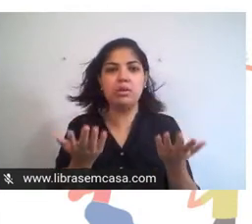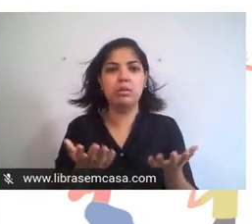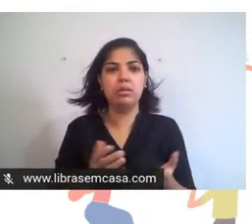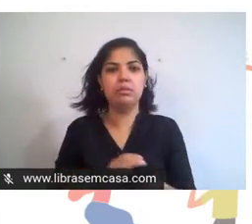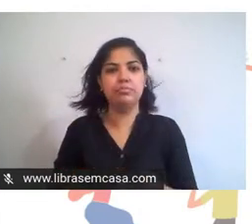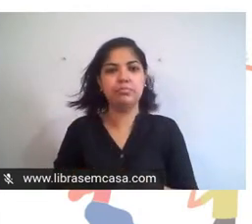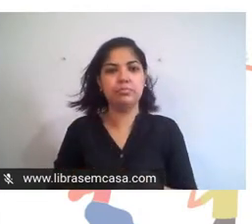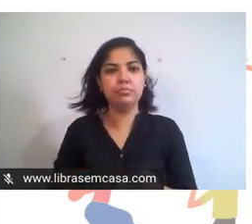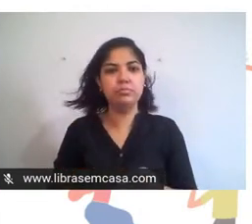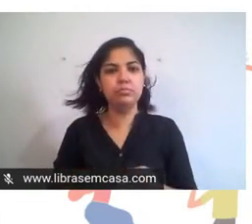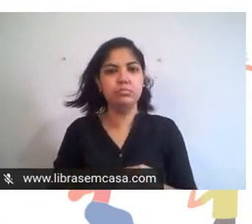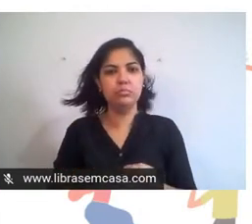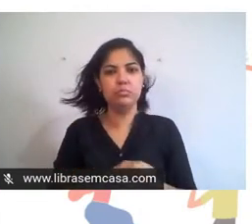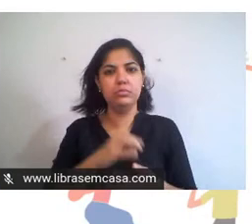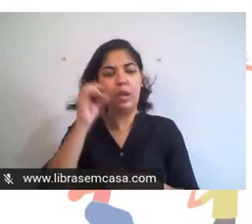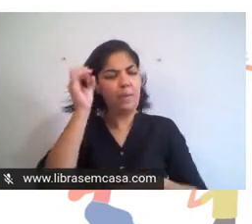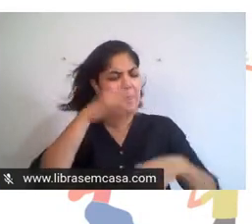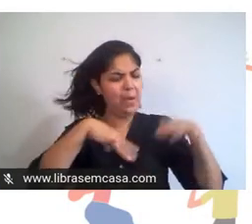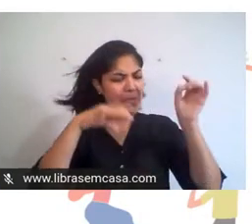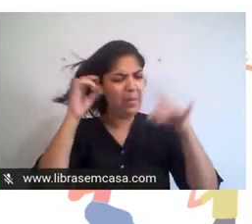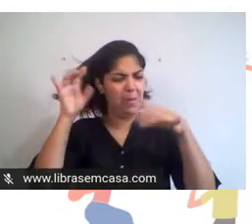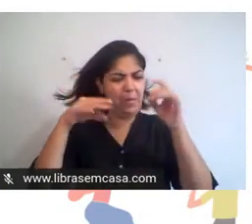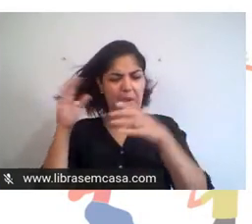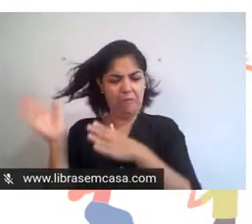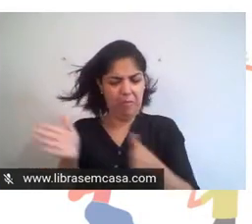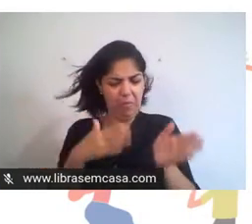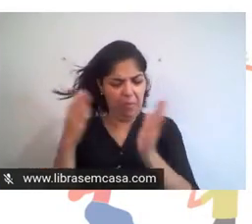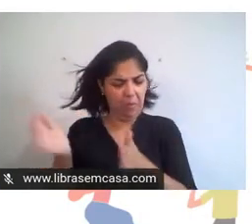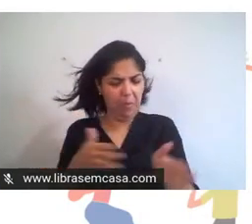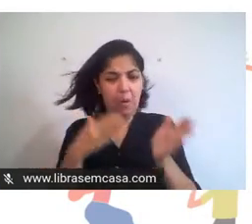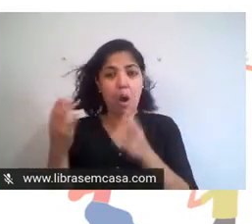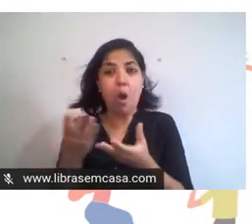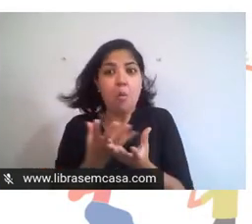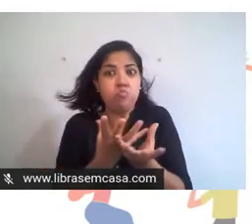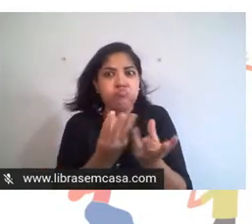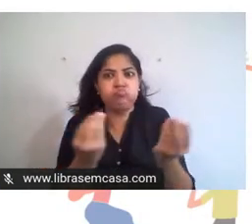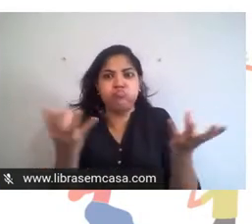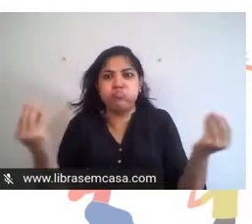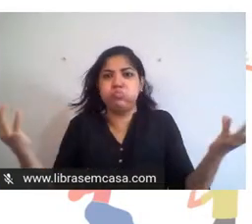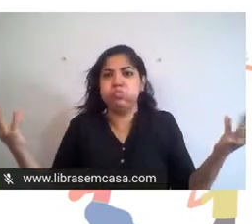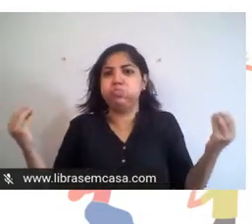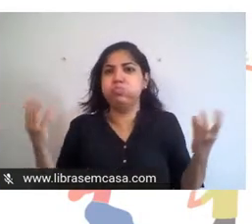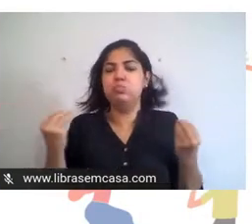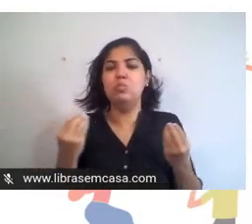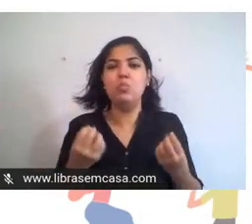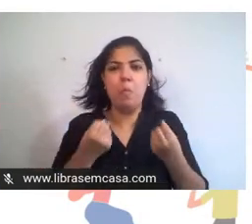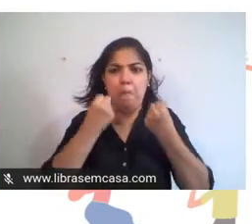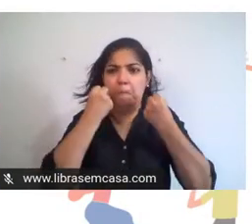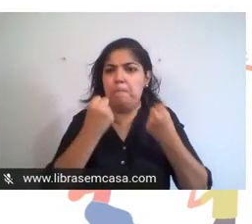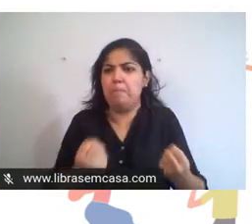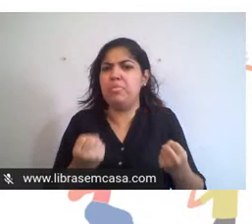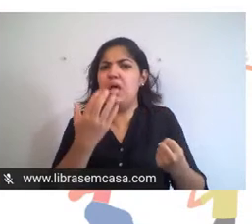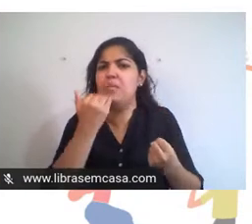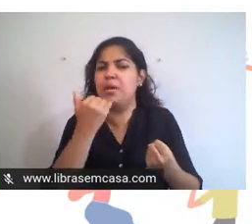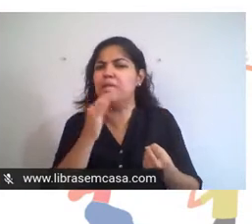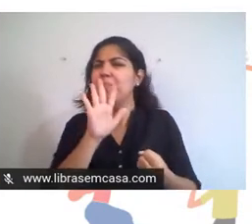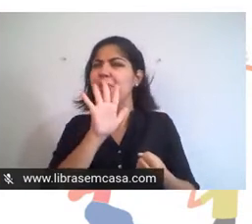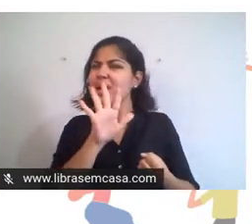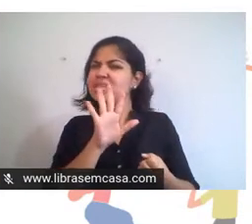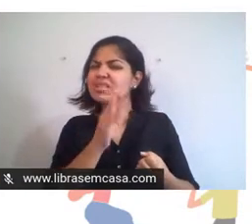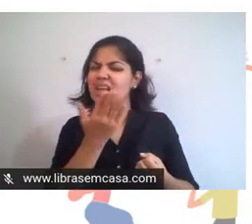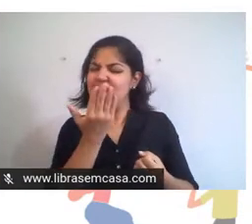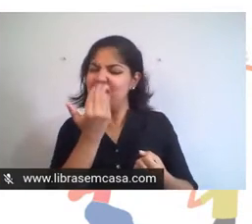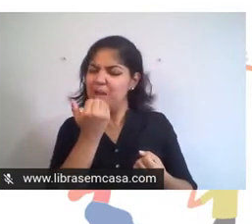toneladas, milhares, milhões de toneladas de alimentos, e talvez a gente tenha que pensar se realmente são alimentos. Será